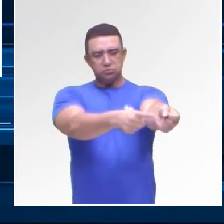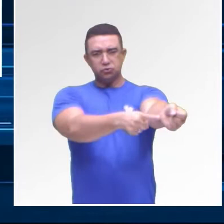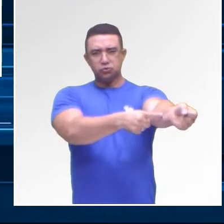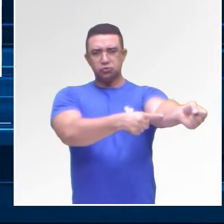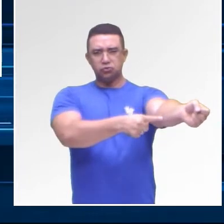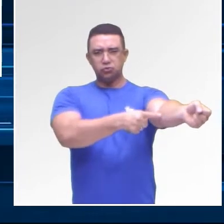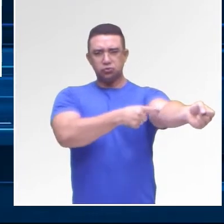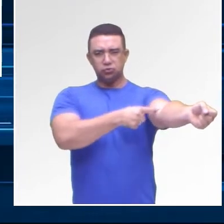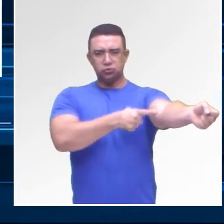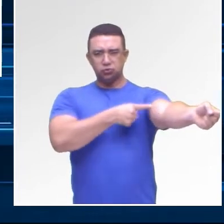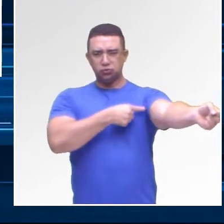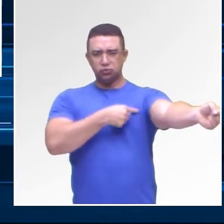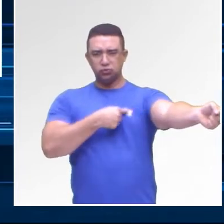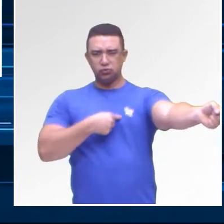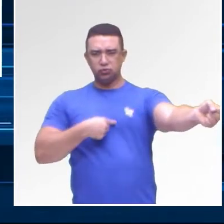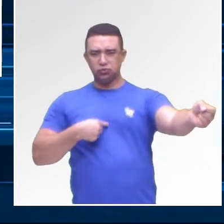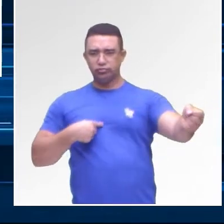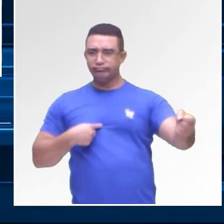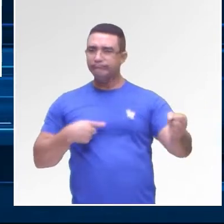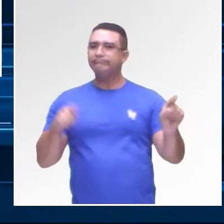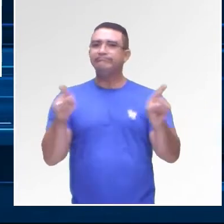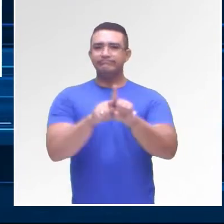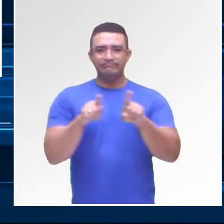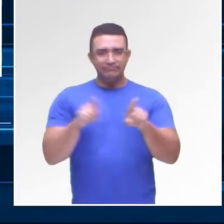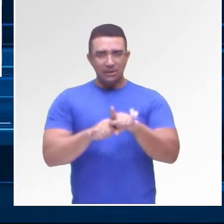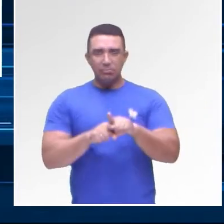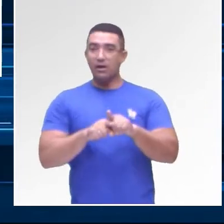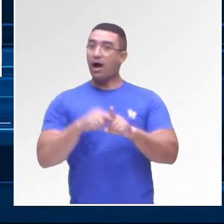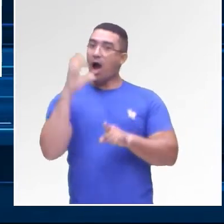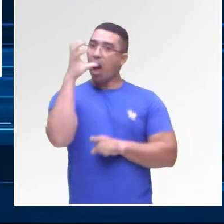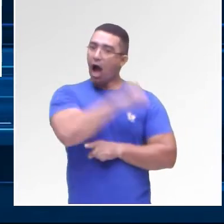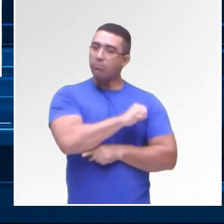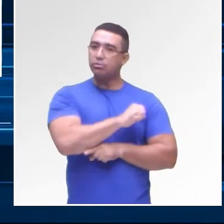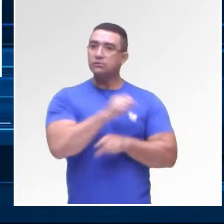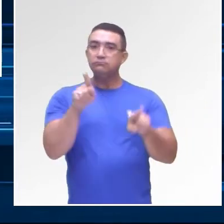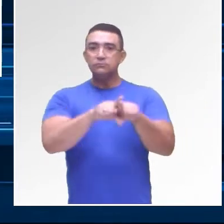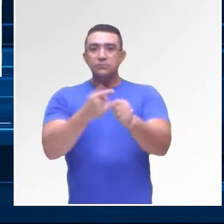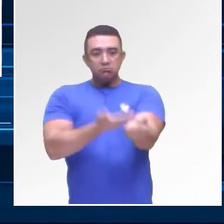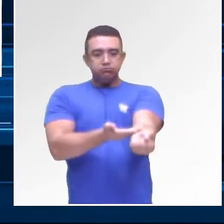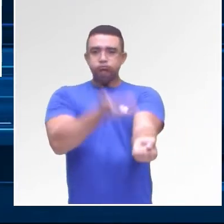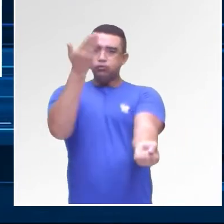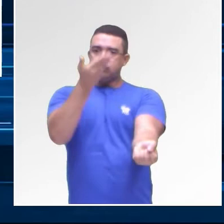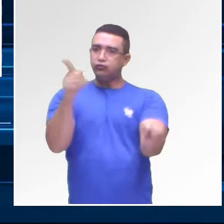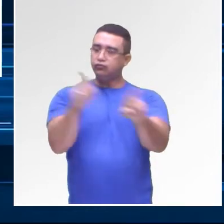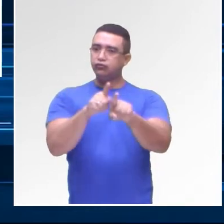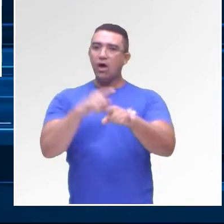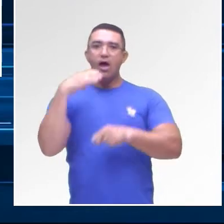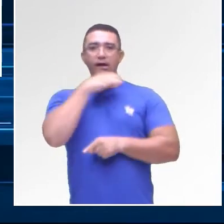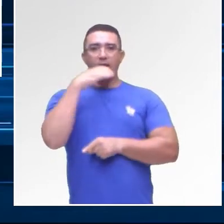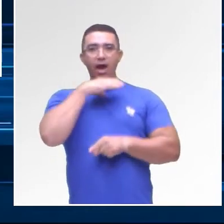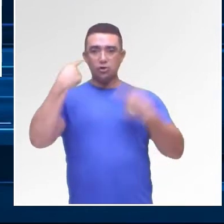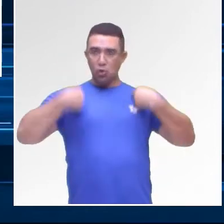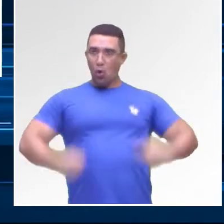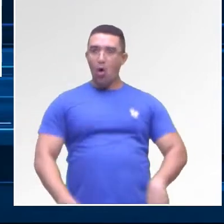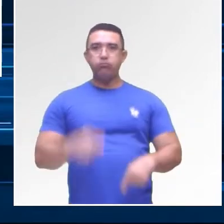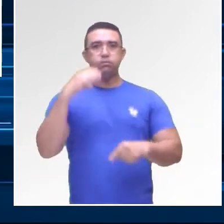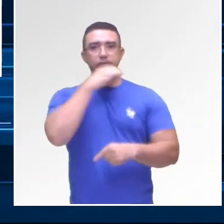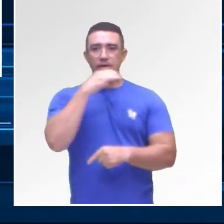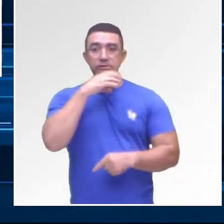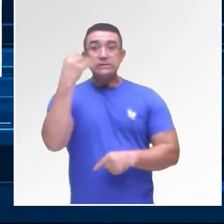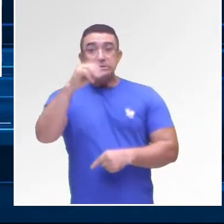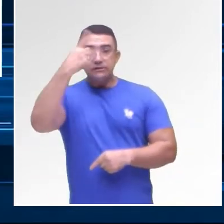veias e artérias, né? E nós temos o aumento da temperatura corporal. Acontece também, se você fizer